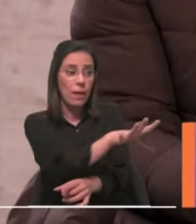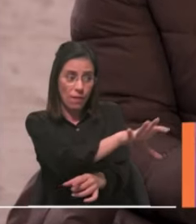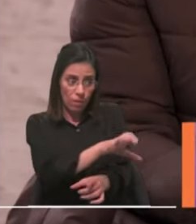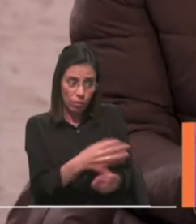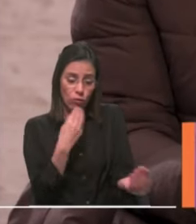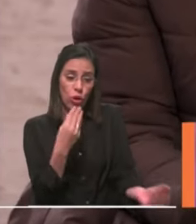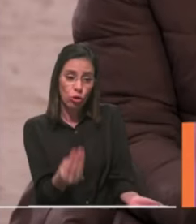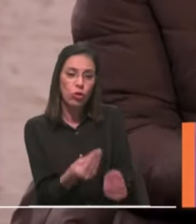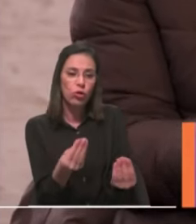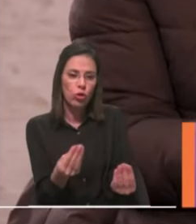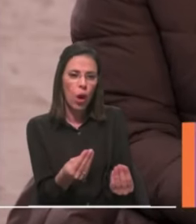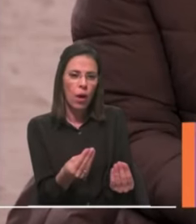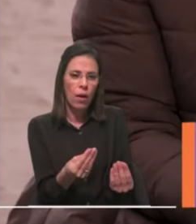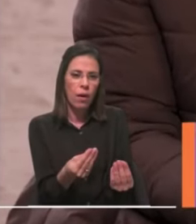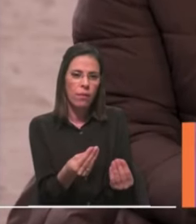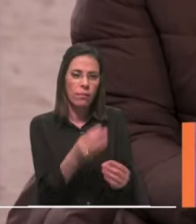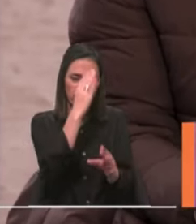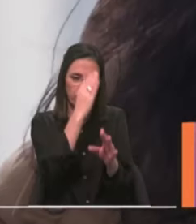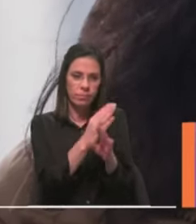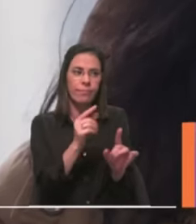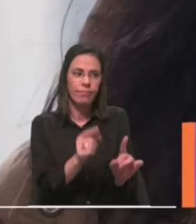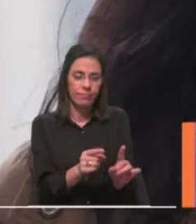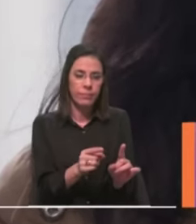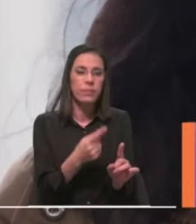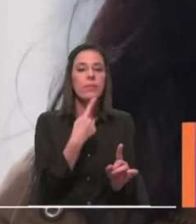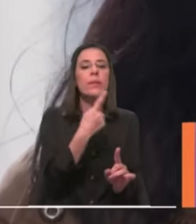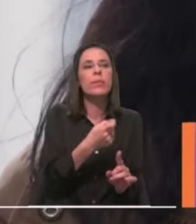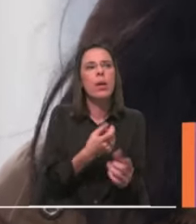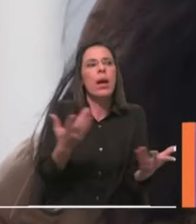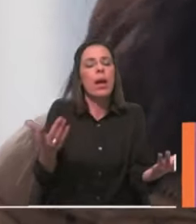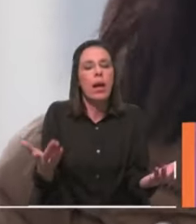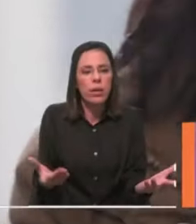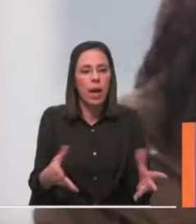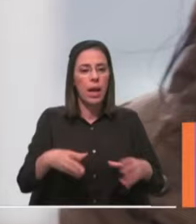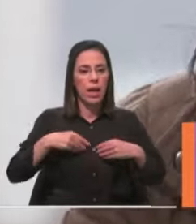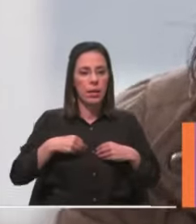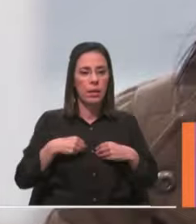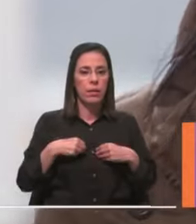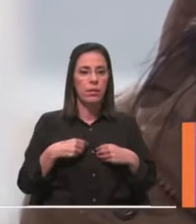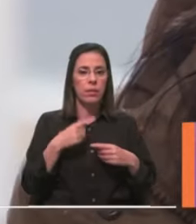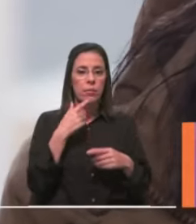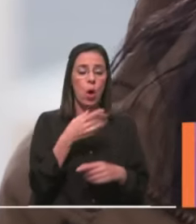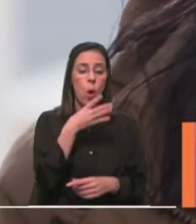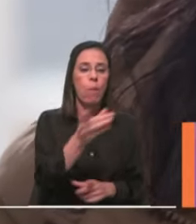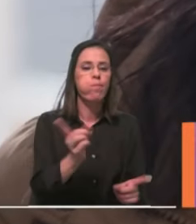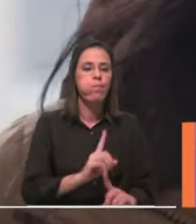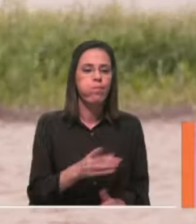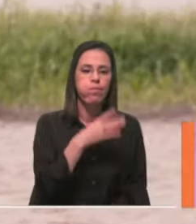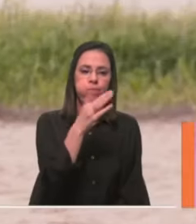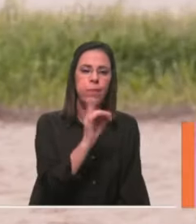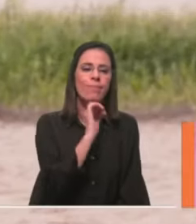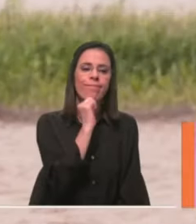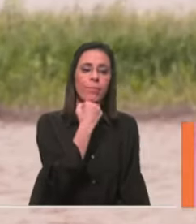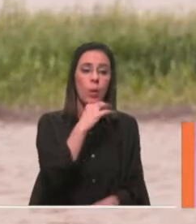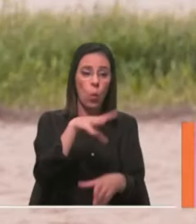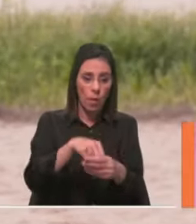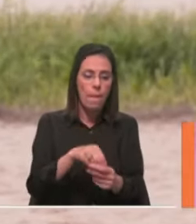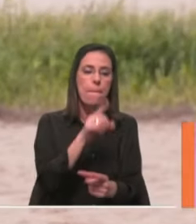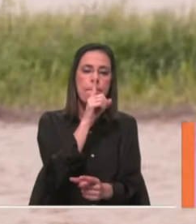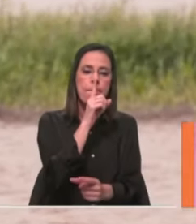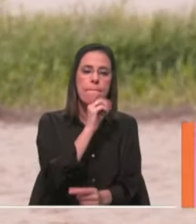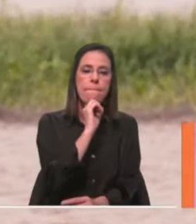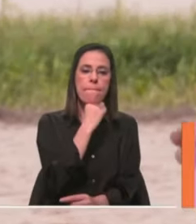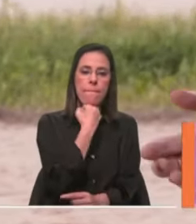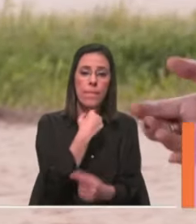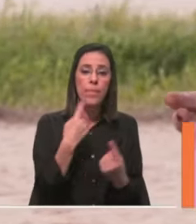estes jovens que são mais determinados, aliás, e perguntam, entraram e não saíram, porque já não podiam contar... Não se pode contar. Não se pode contar, acho eu. Quer